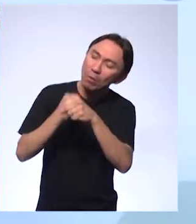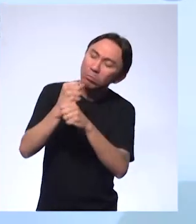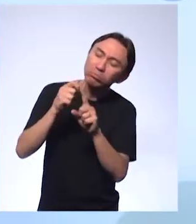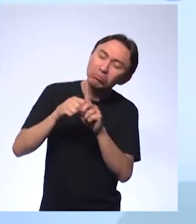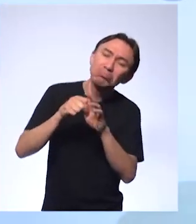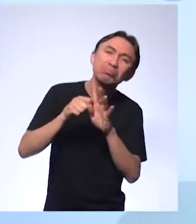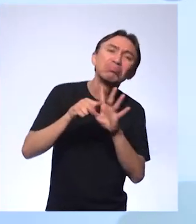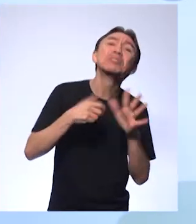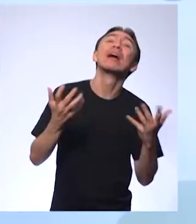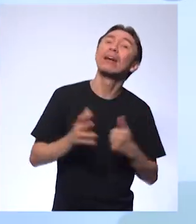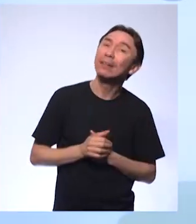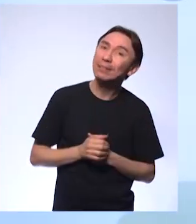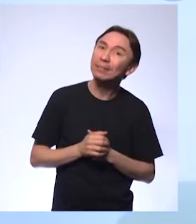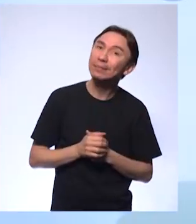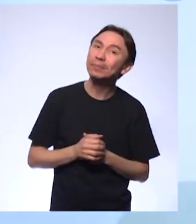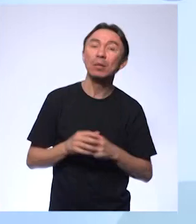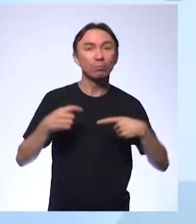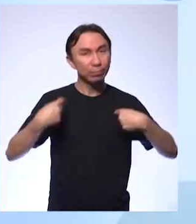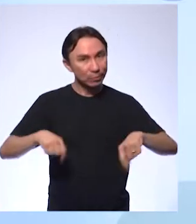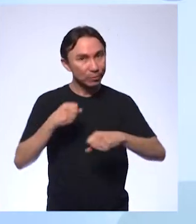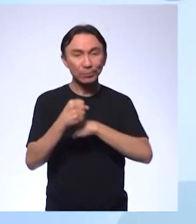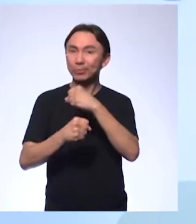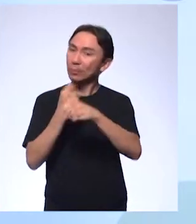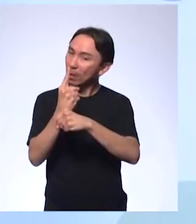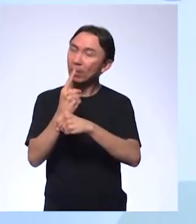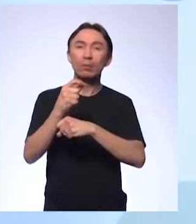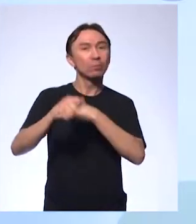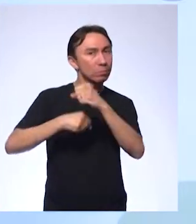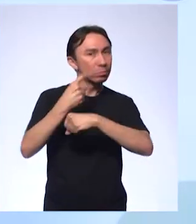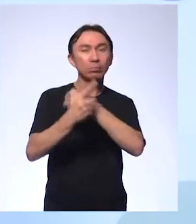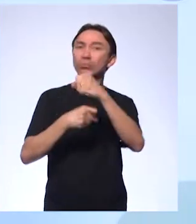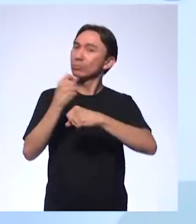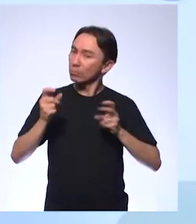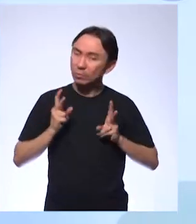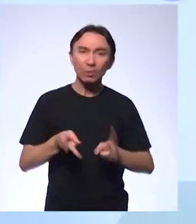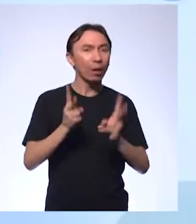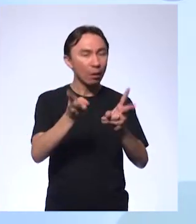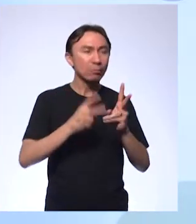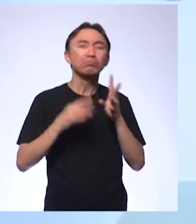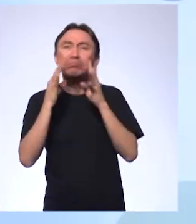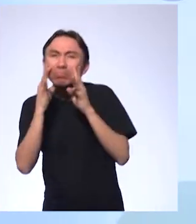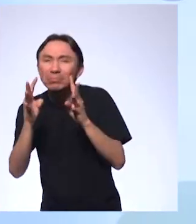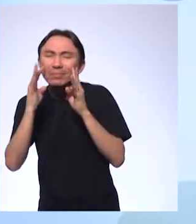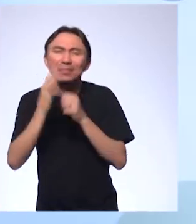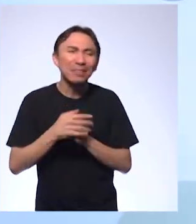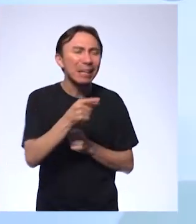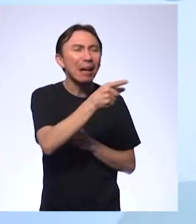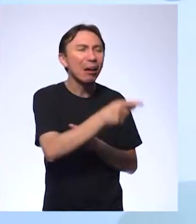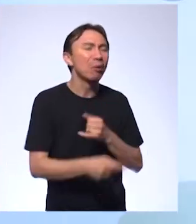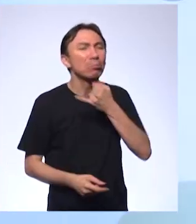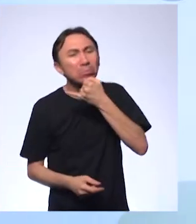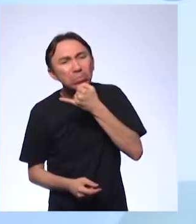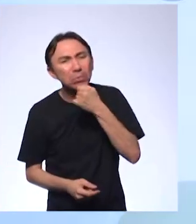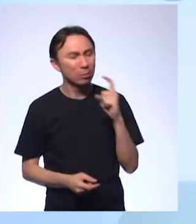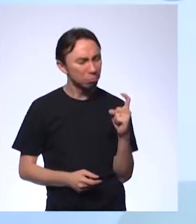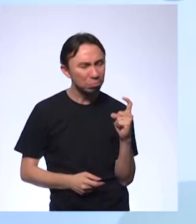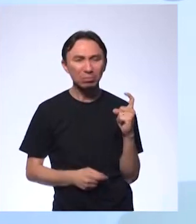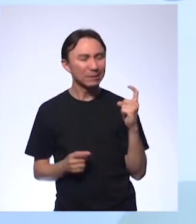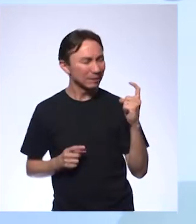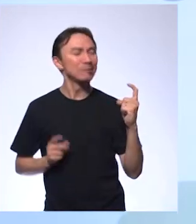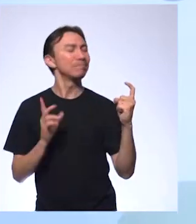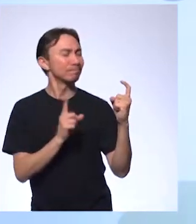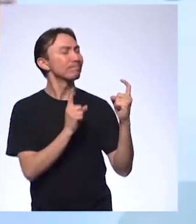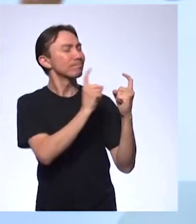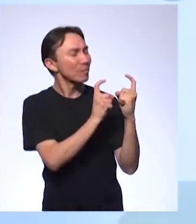alguém mais cabisbaixo, com uma atitude diferente, que a gente possa sentar realmente com essa pessoa e escutar, seja lá o que a pessoa